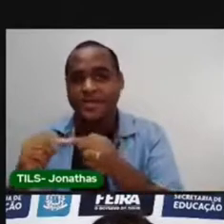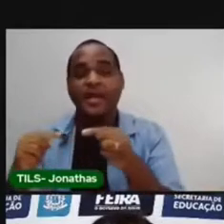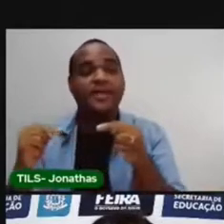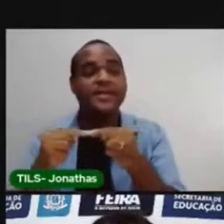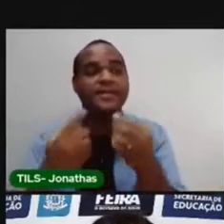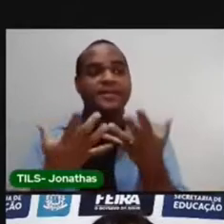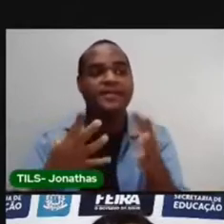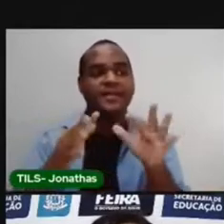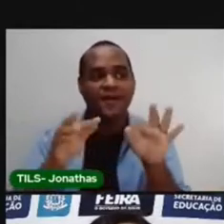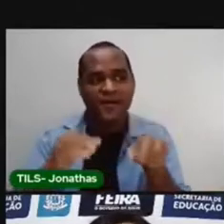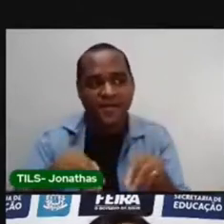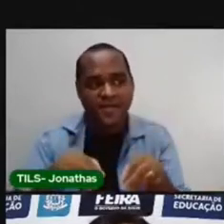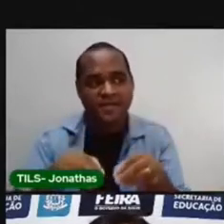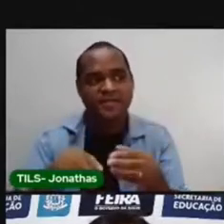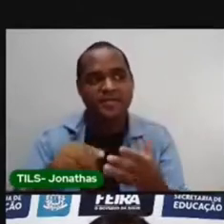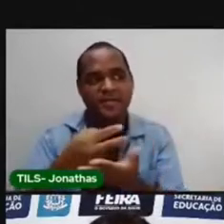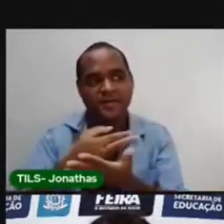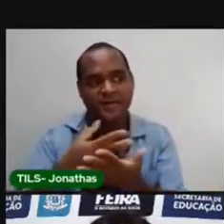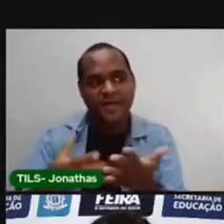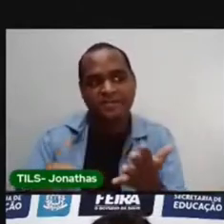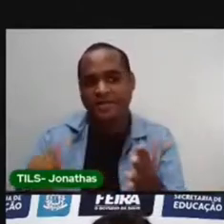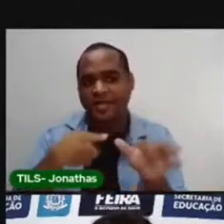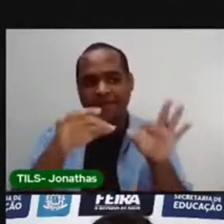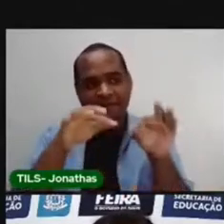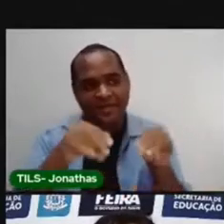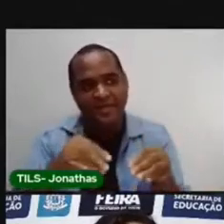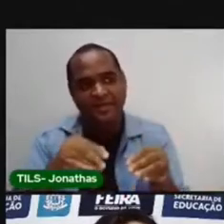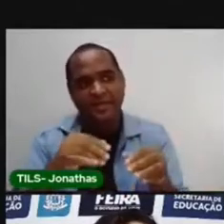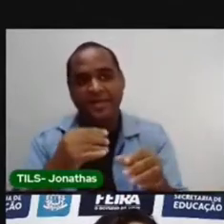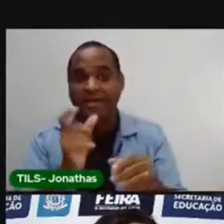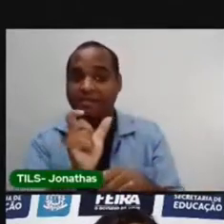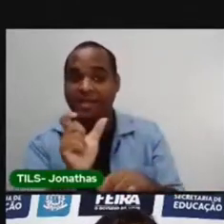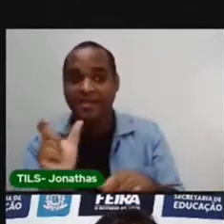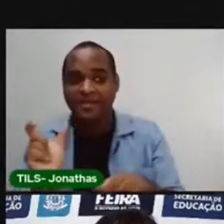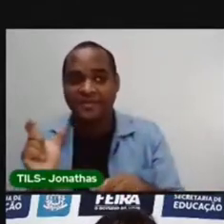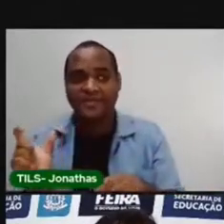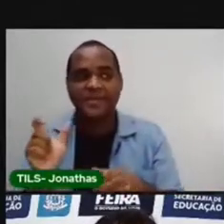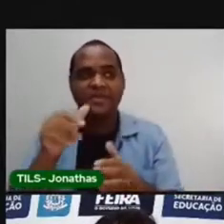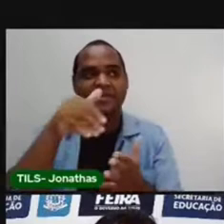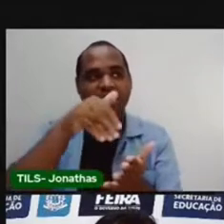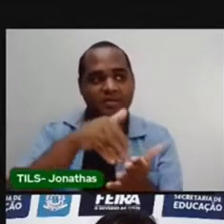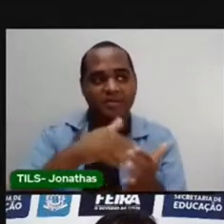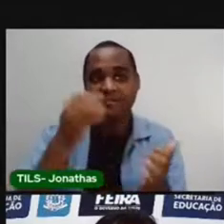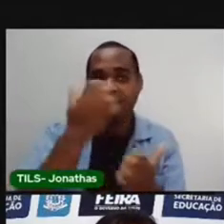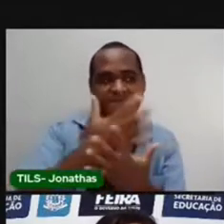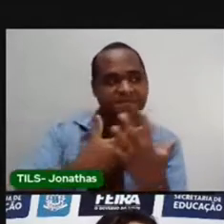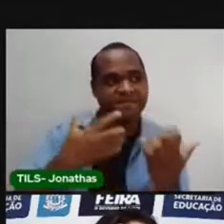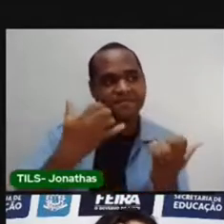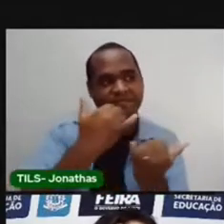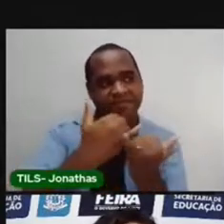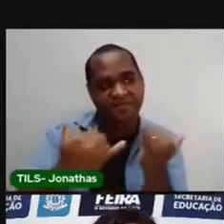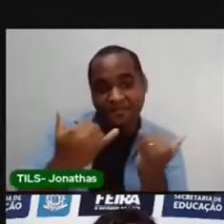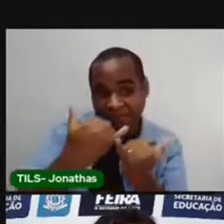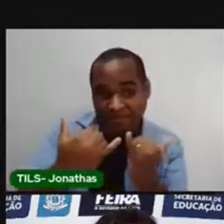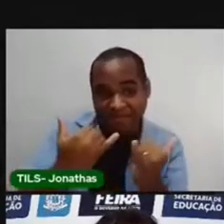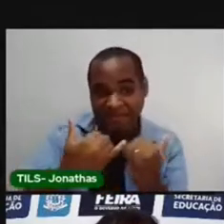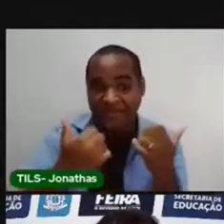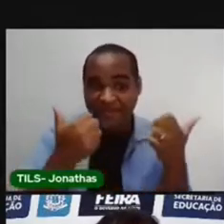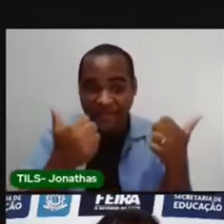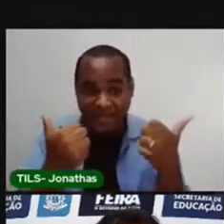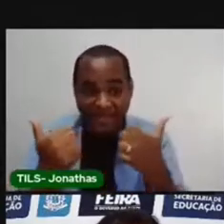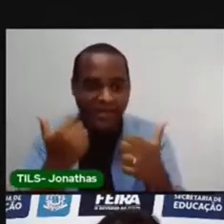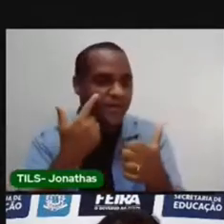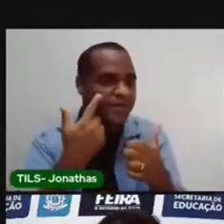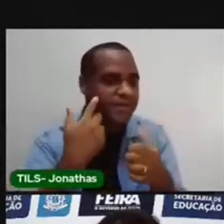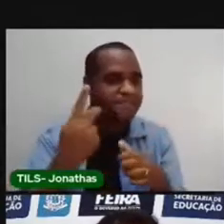a terminaçãozinha, o final de cada palavra, que tem um som parecido, tá bom? Então você vai